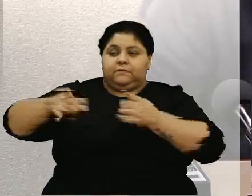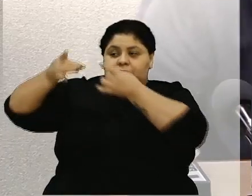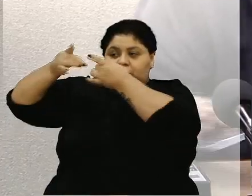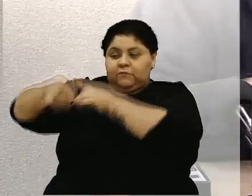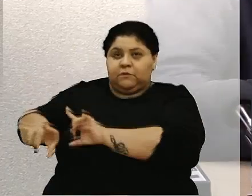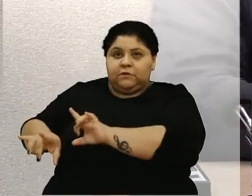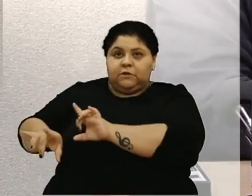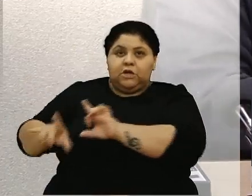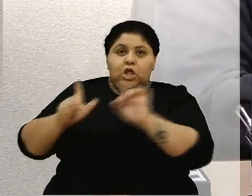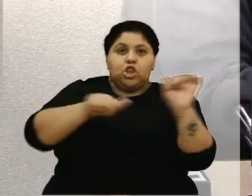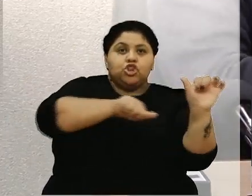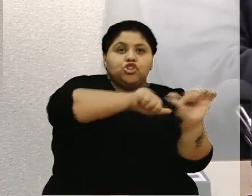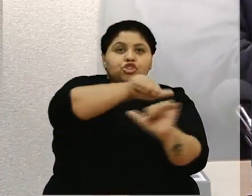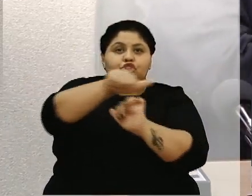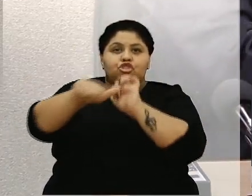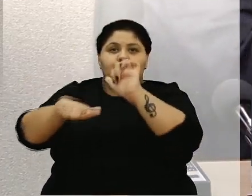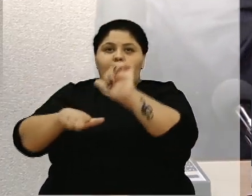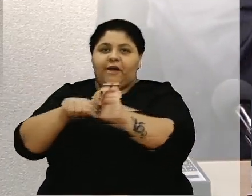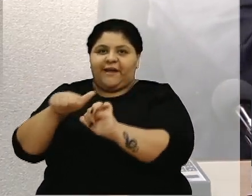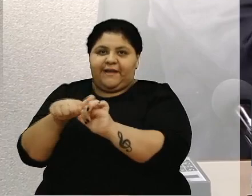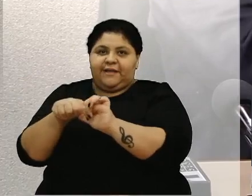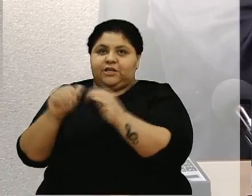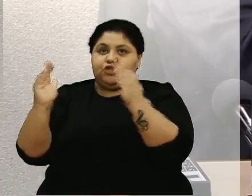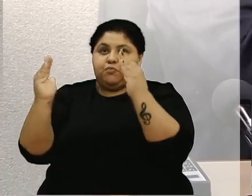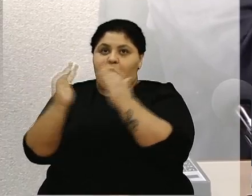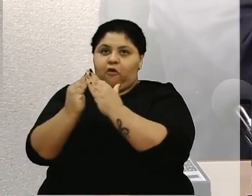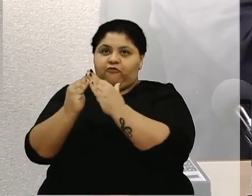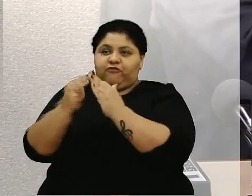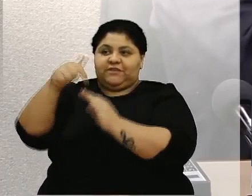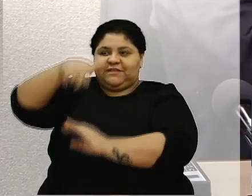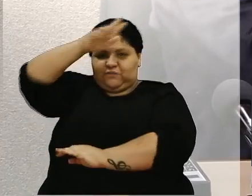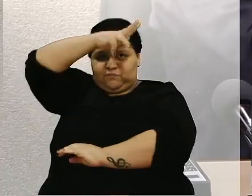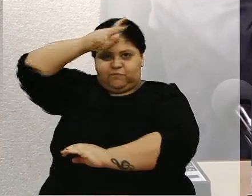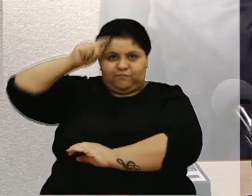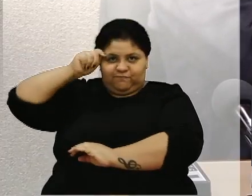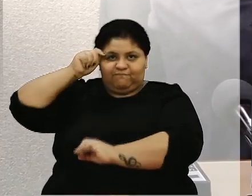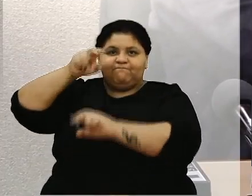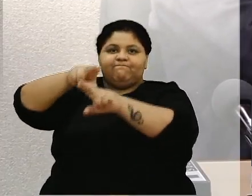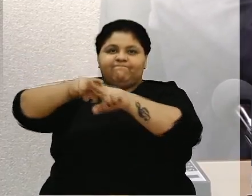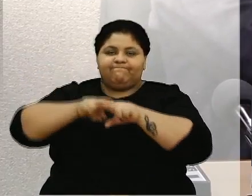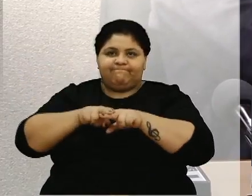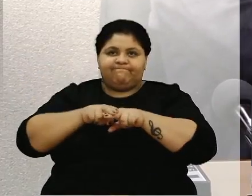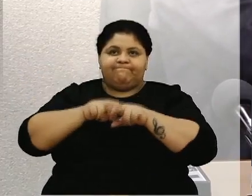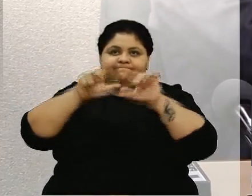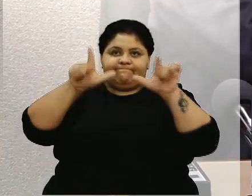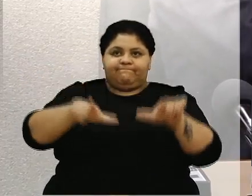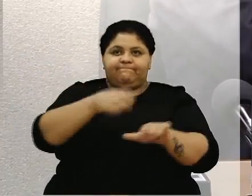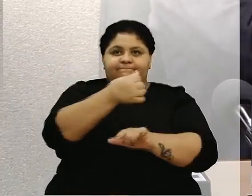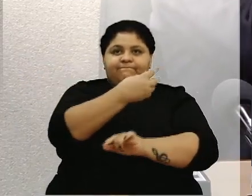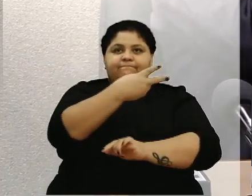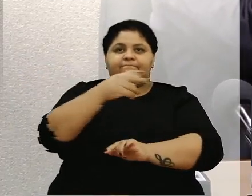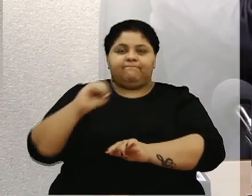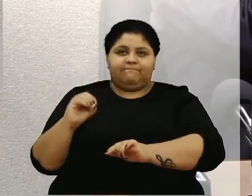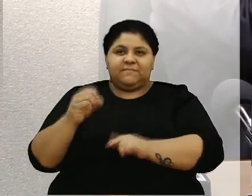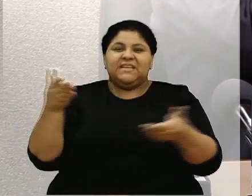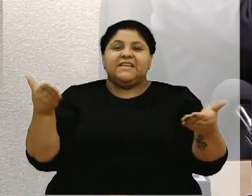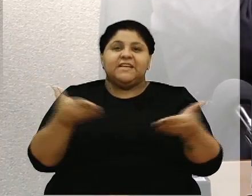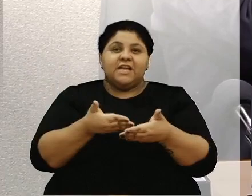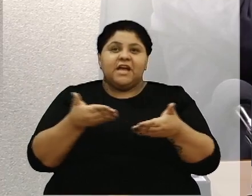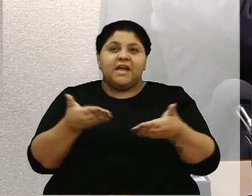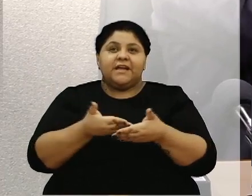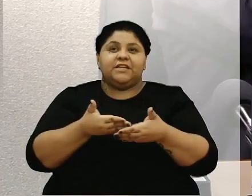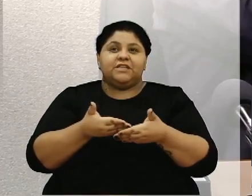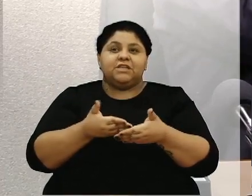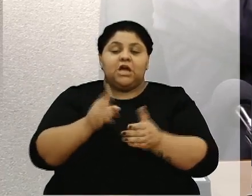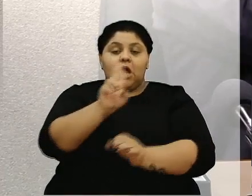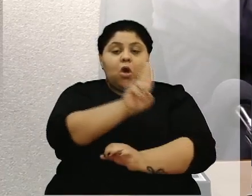de permuta por imóvel de propriedade do município. Neste caso, trata-se da área pública 620, que já está sendo